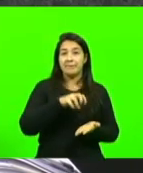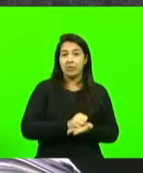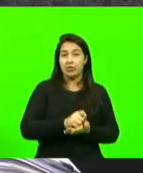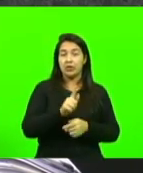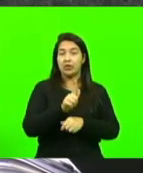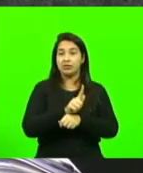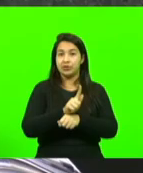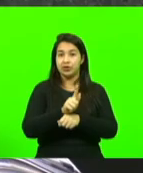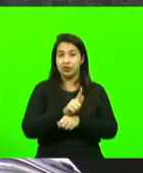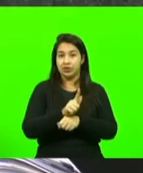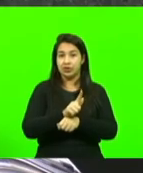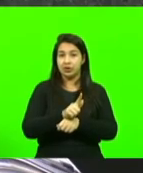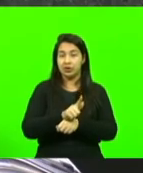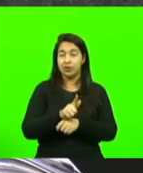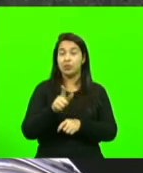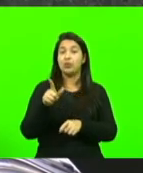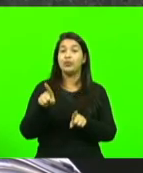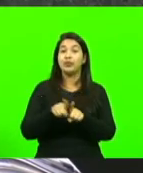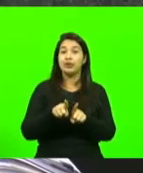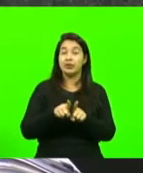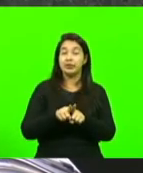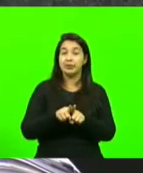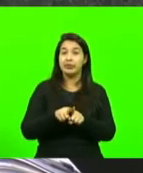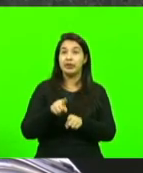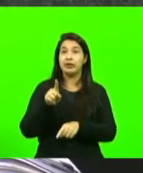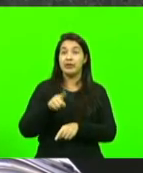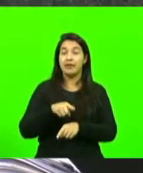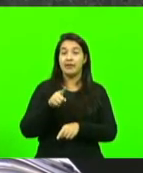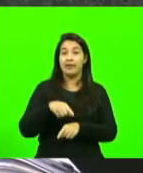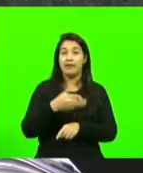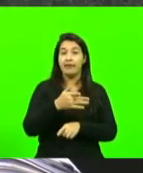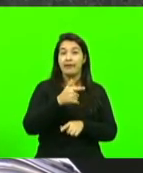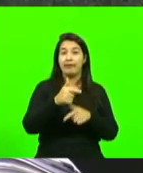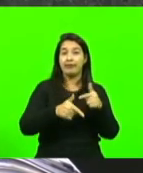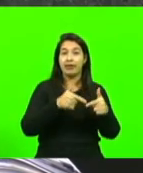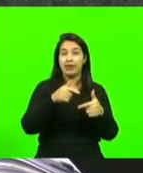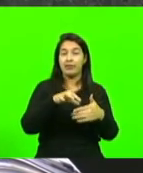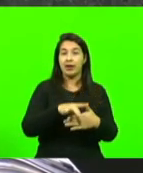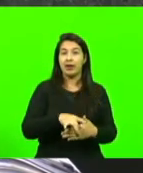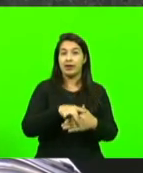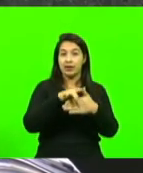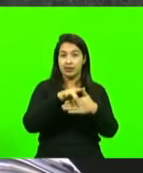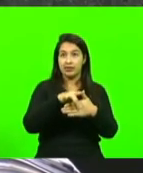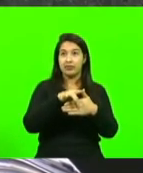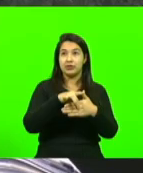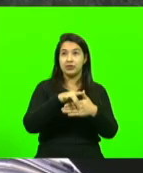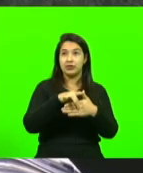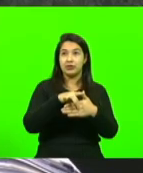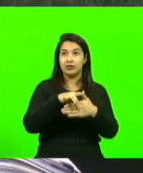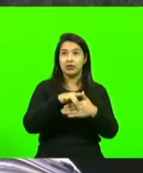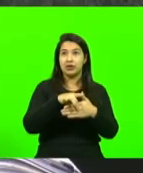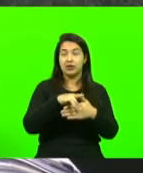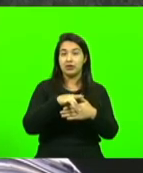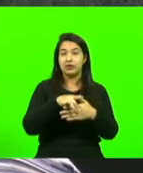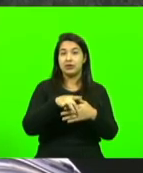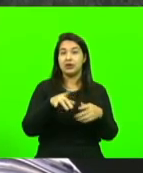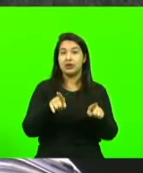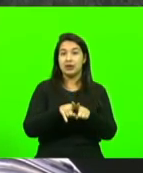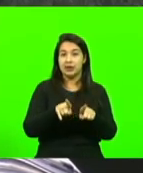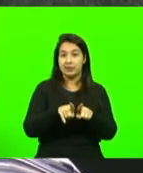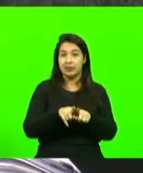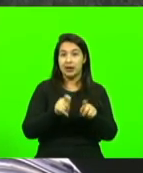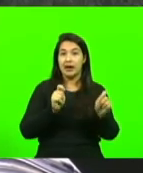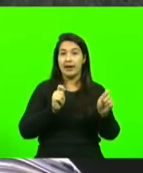de gestão diz respeito aos cargos de liderança e assessoramento